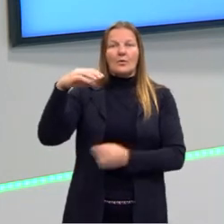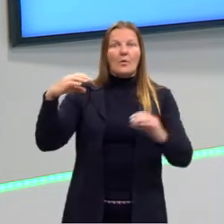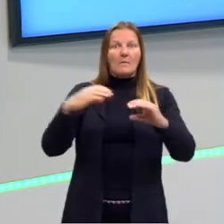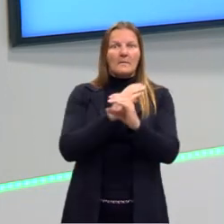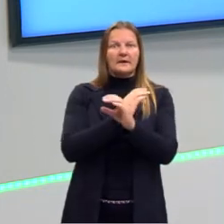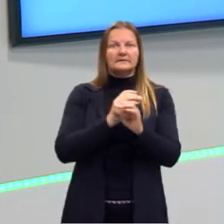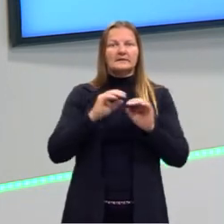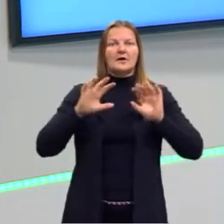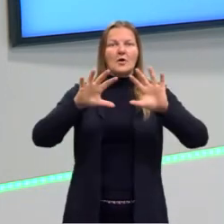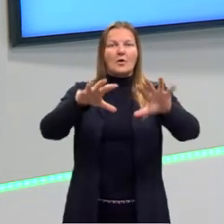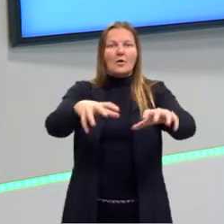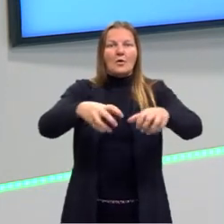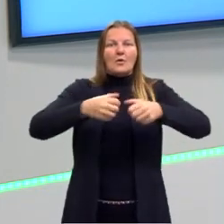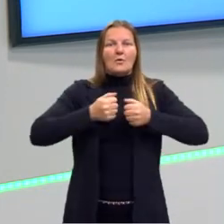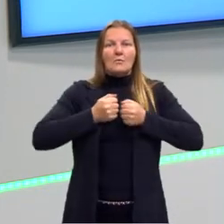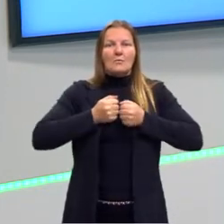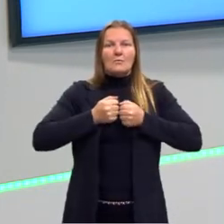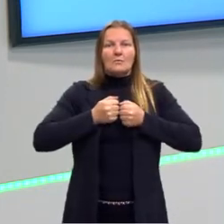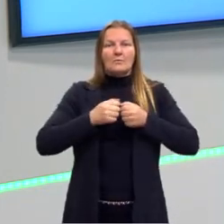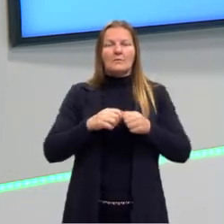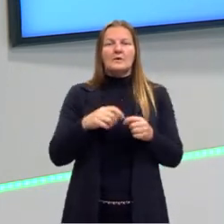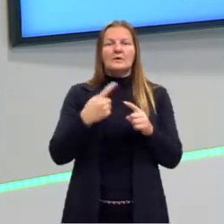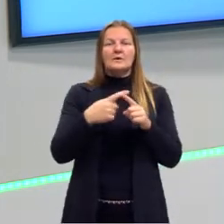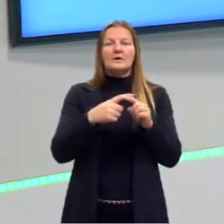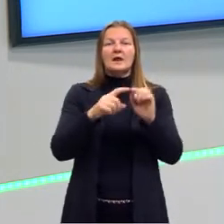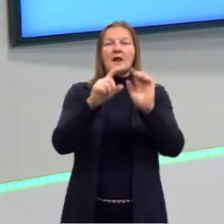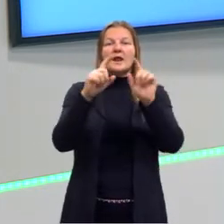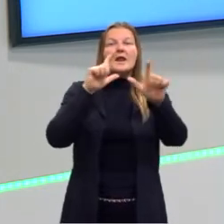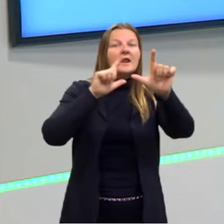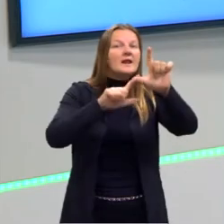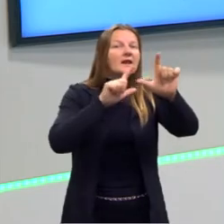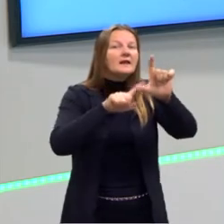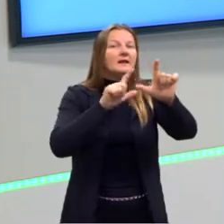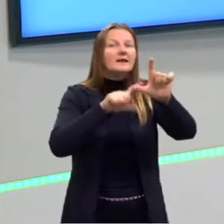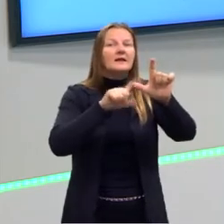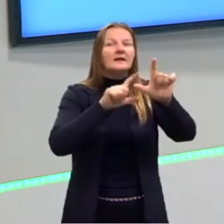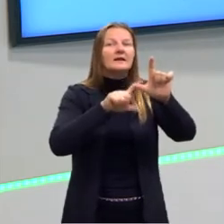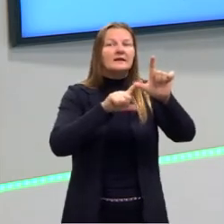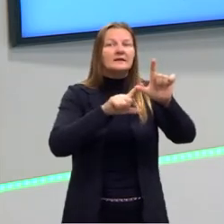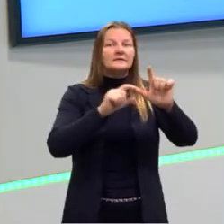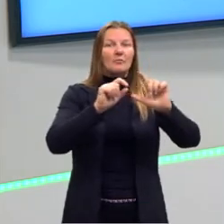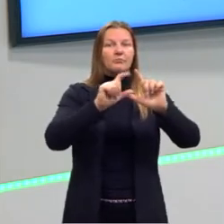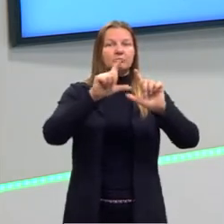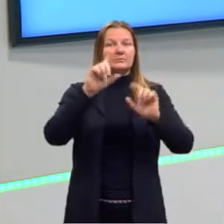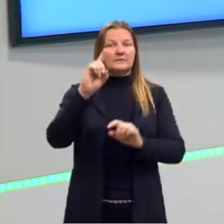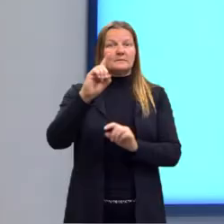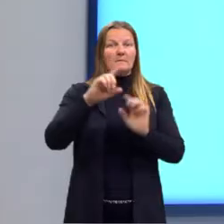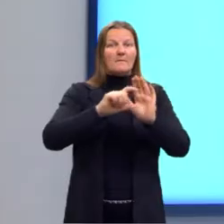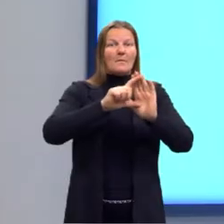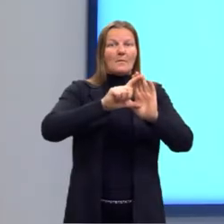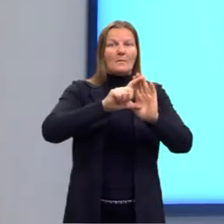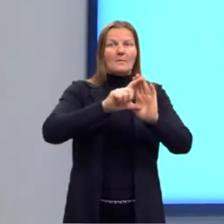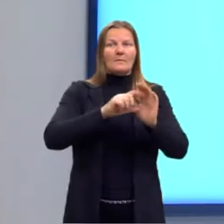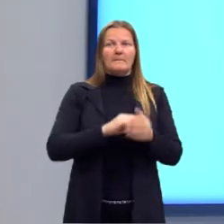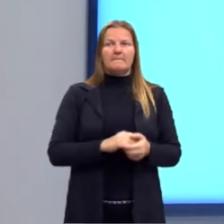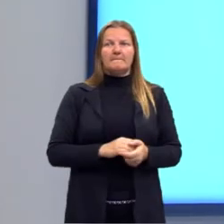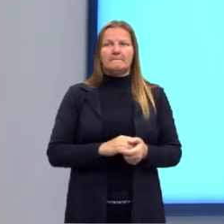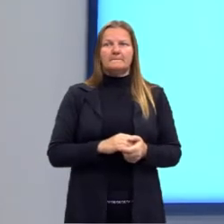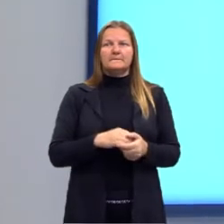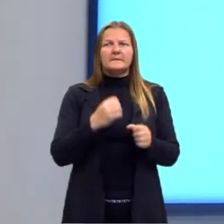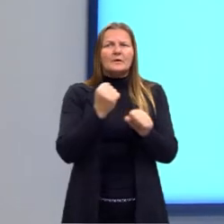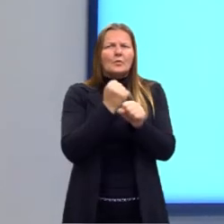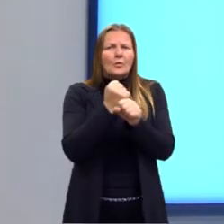representado por uma letra maiúscula nesse caso que a letra d condiciona a produção